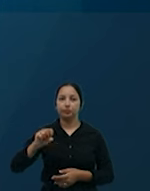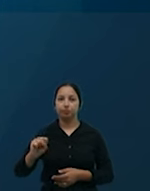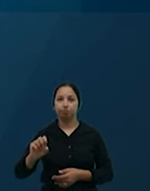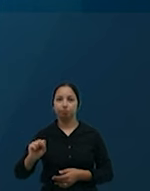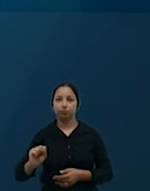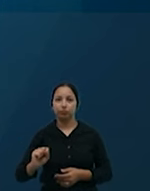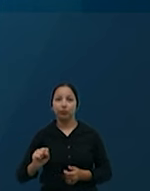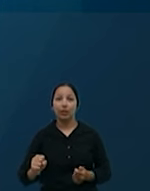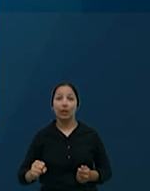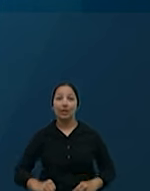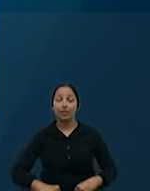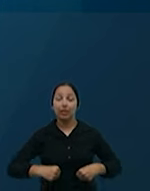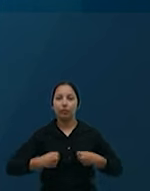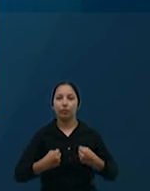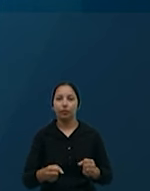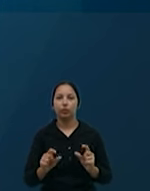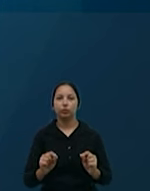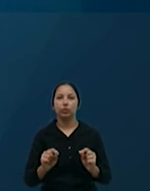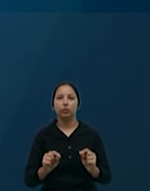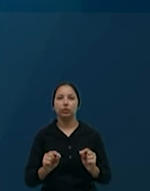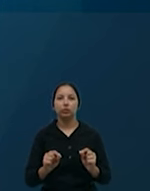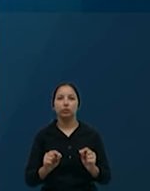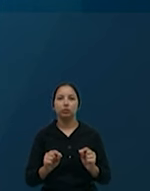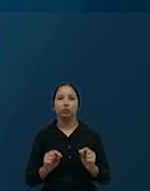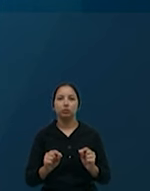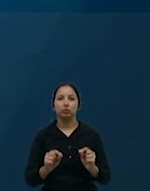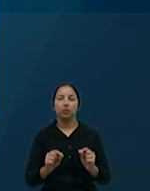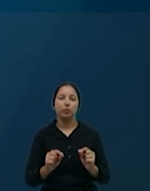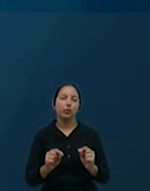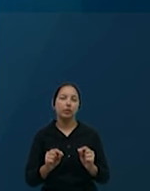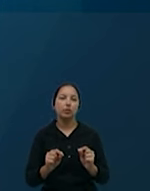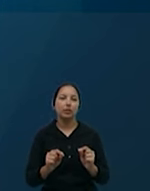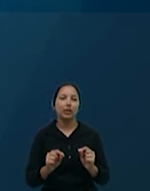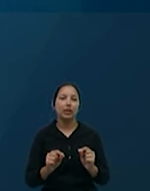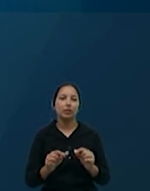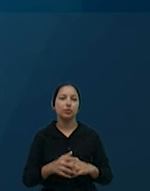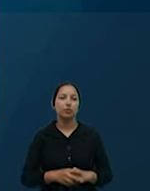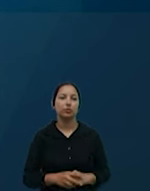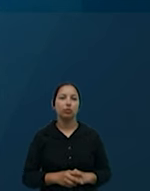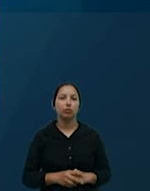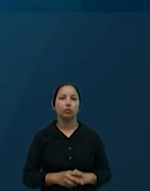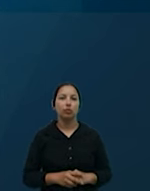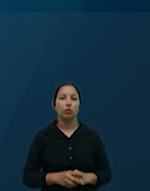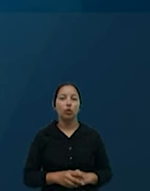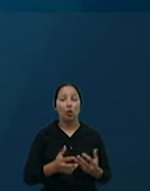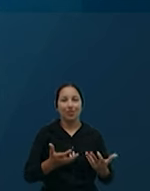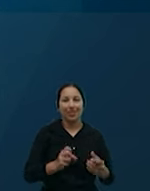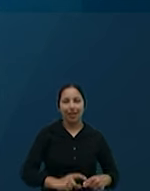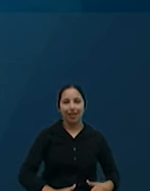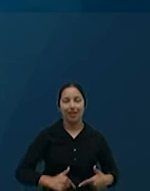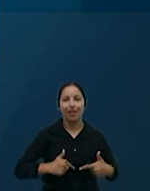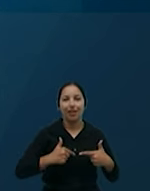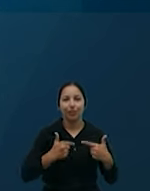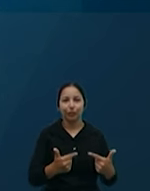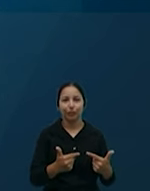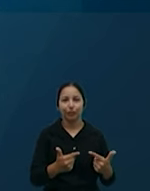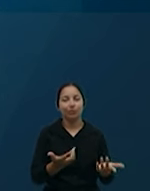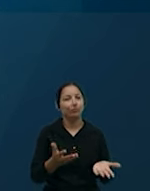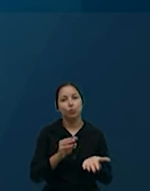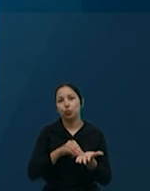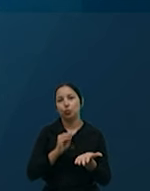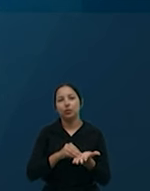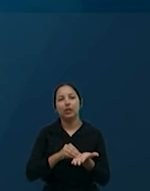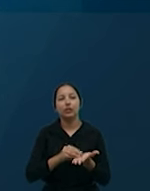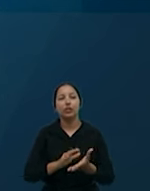é a ausência de interesse de agir nesses casos de requerimentos administrativos que consideramos incompletos,